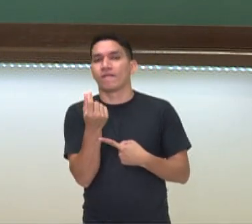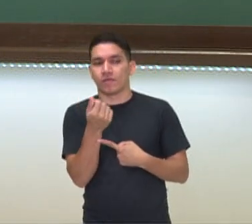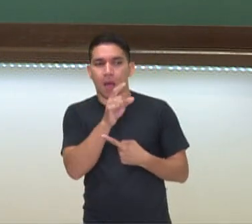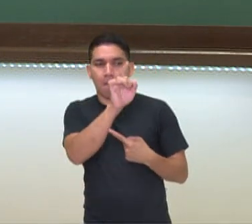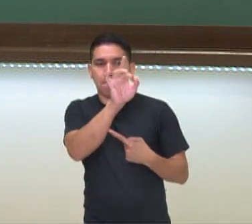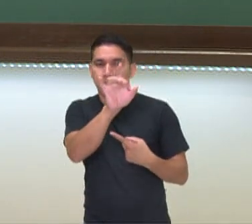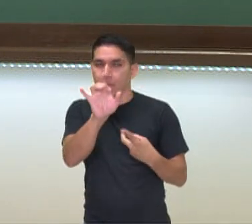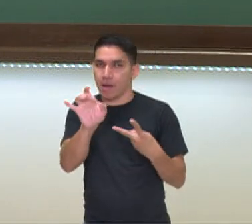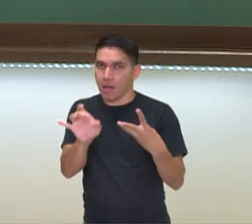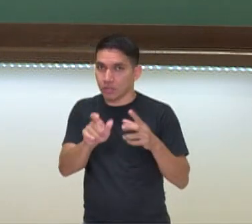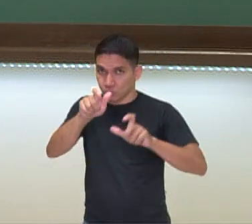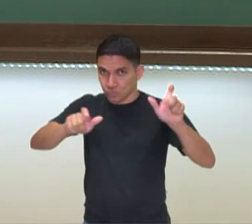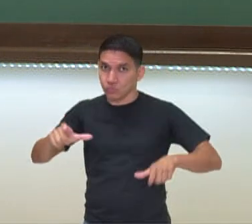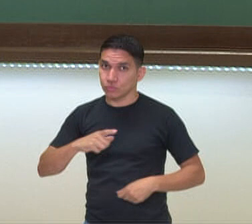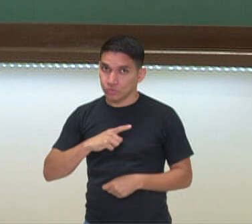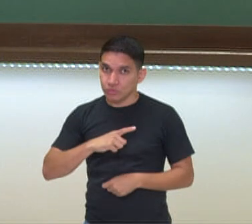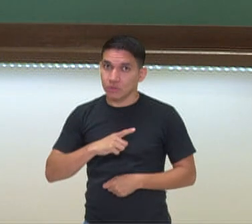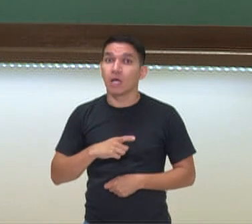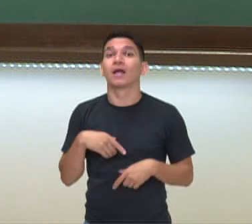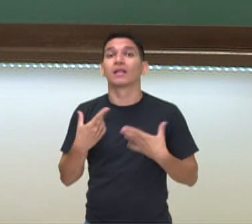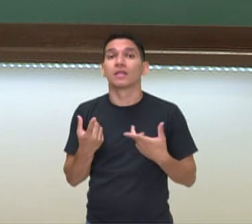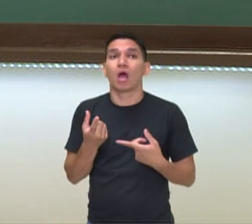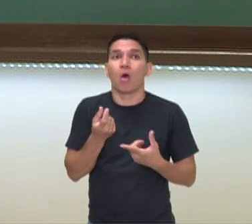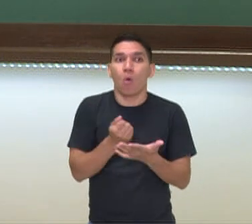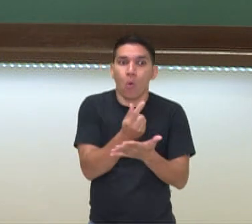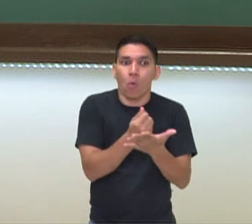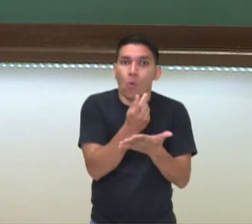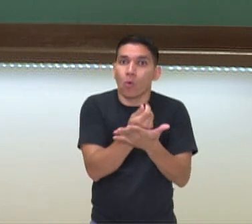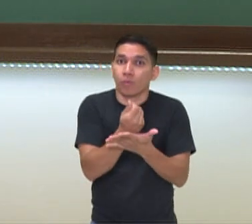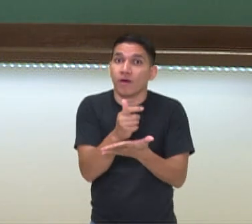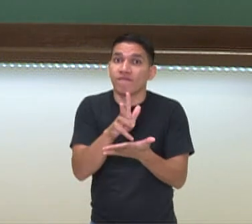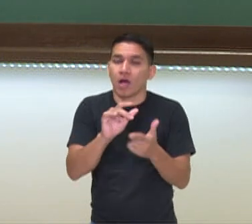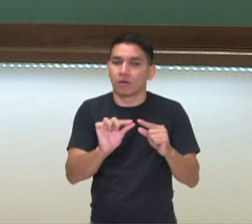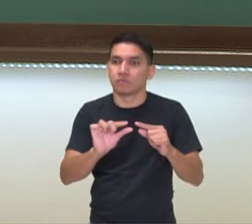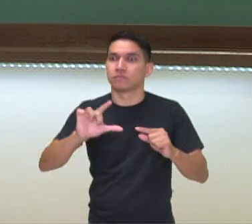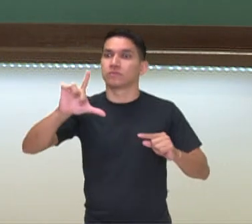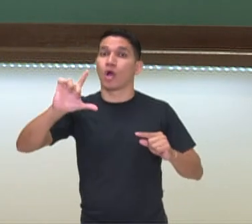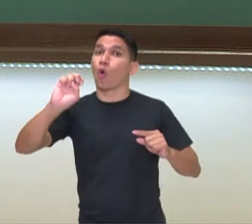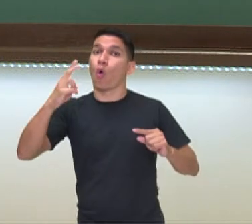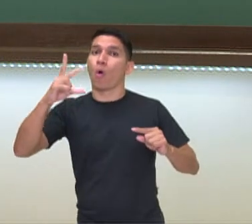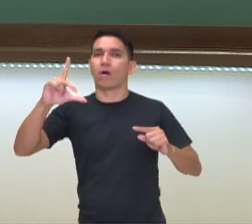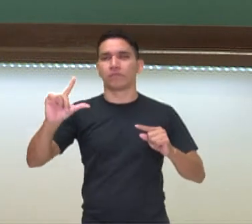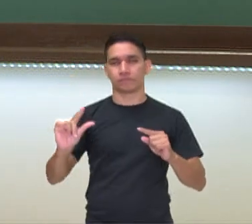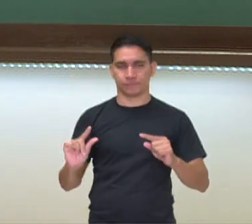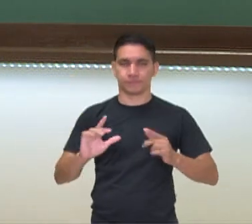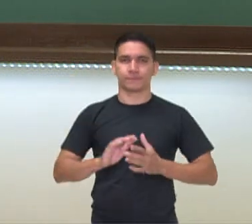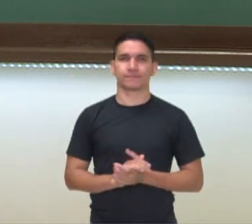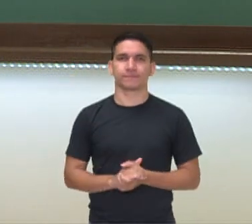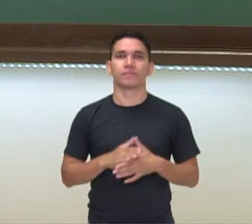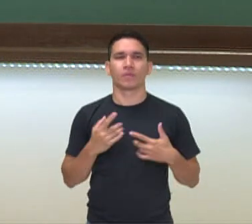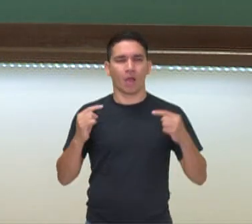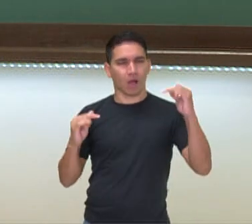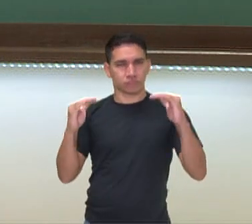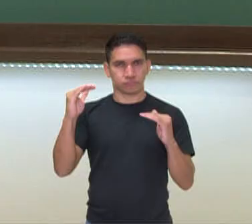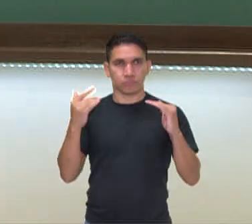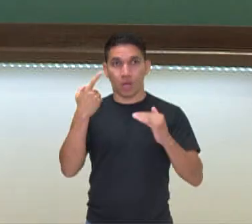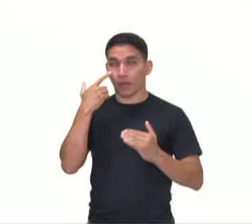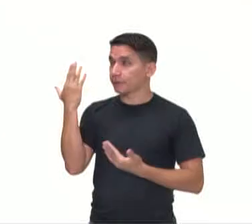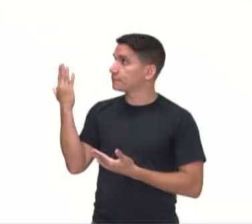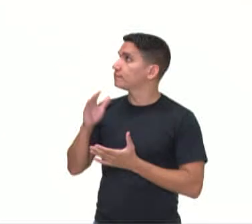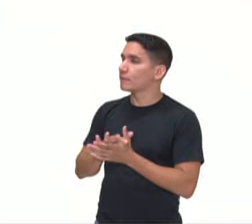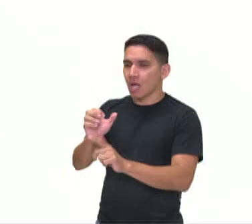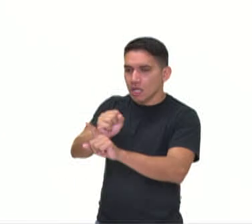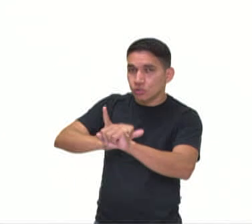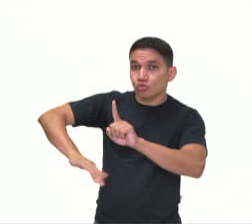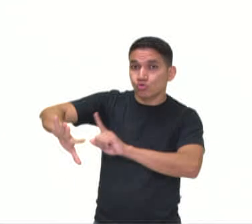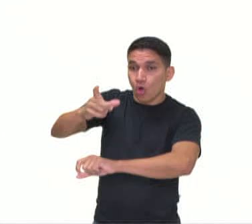pessoas dispõem, o consumismo ele vai sendo mais ou menos acentuado. Confere aqui na tela também que a sociedade